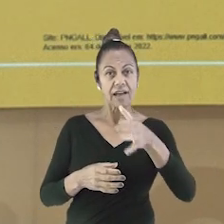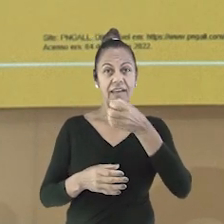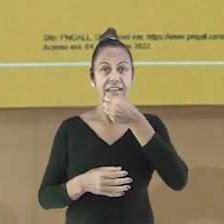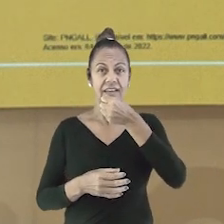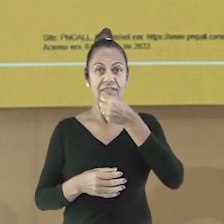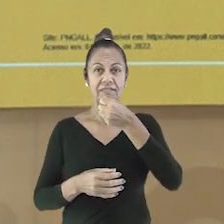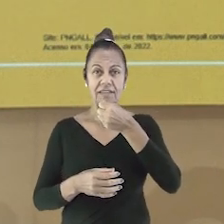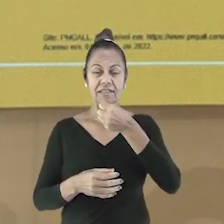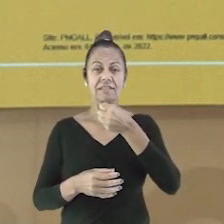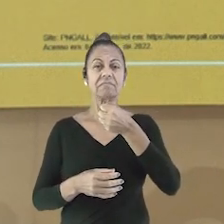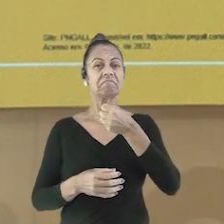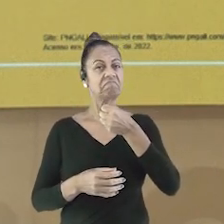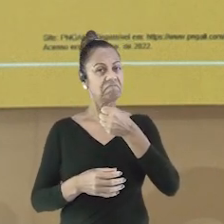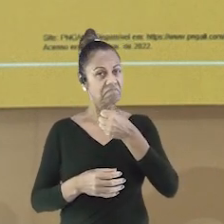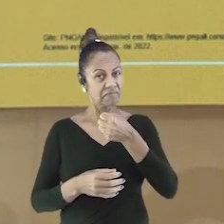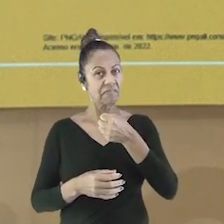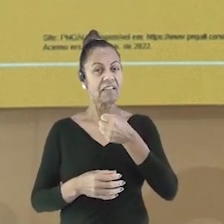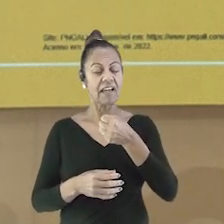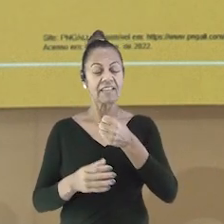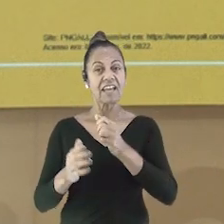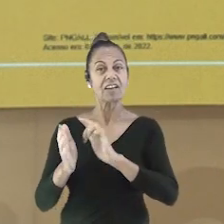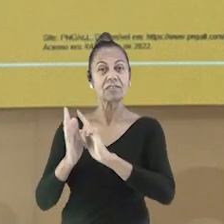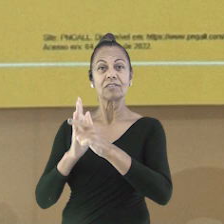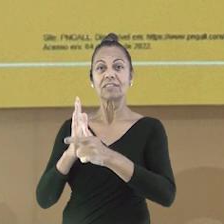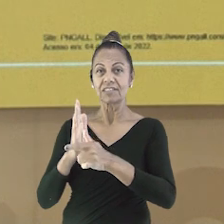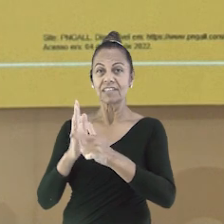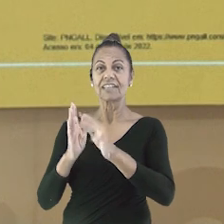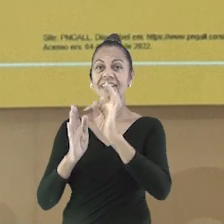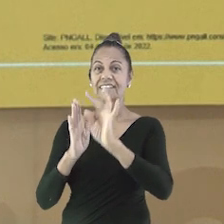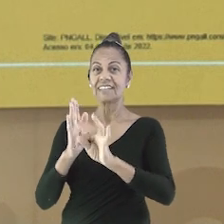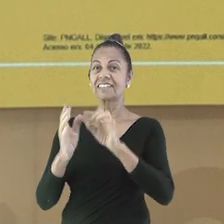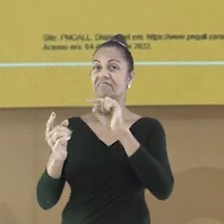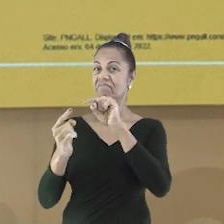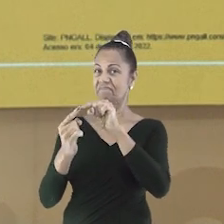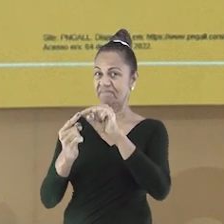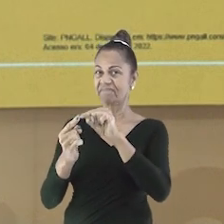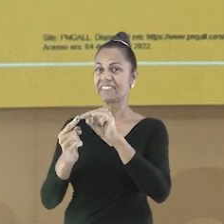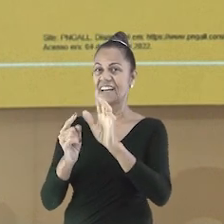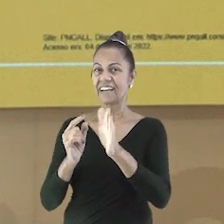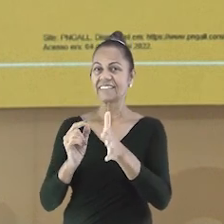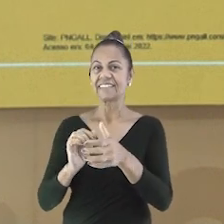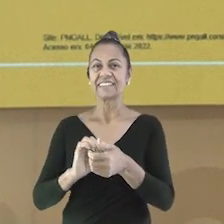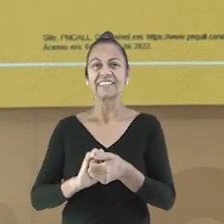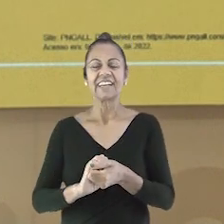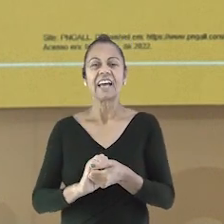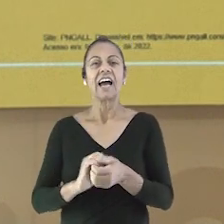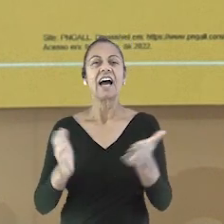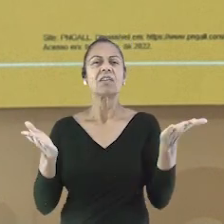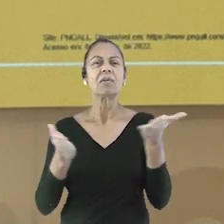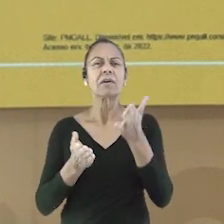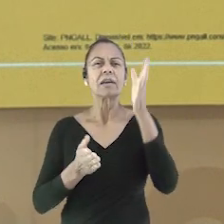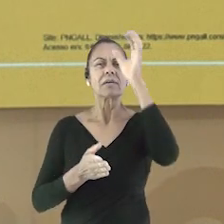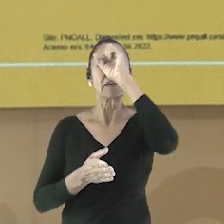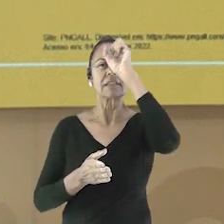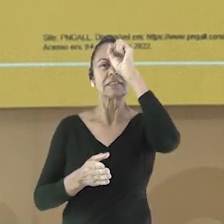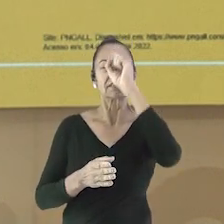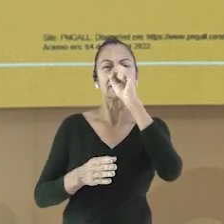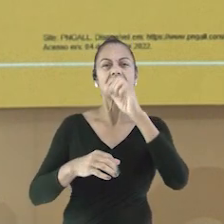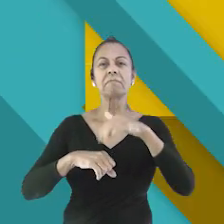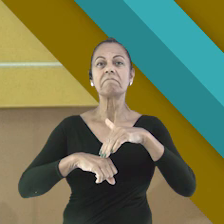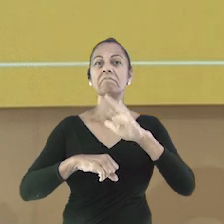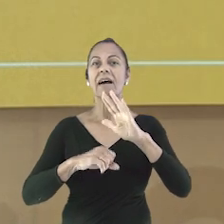já participou, você esteve frente a frente com esse tipo de gênero. Então vamos conhecer melhor as